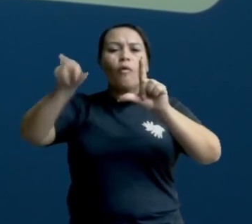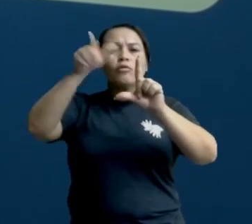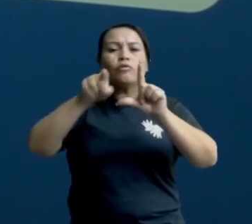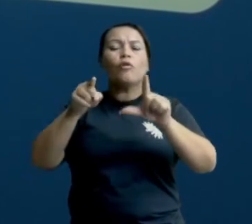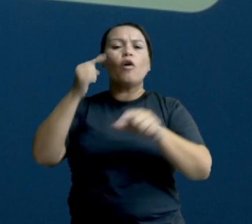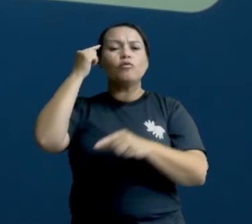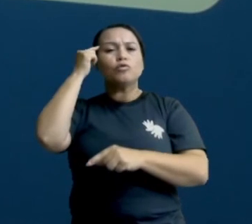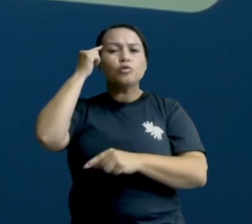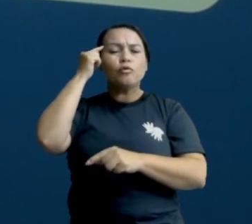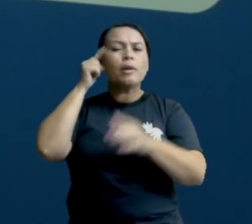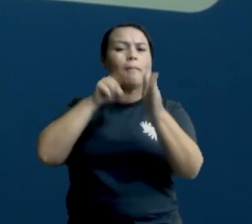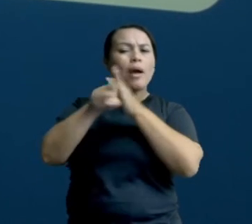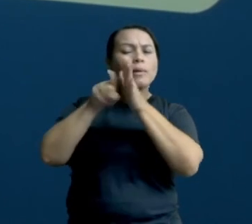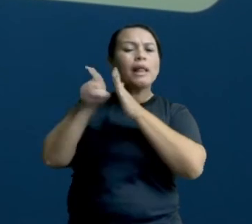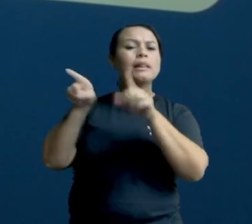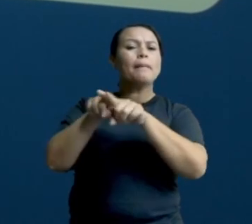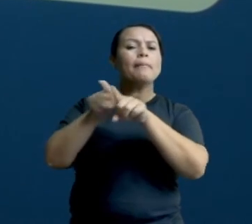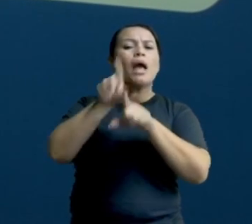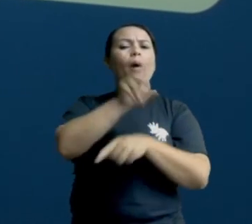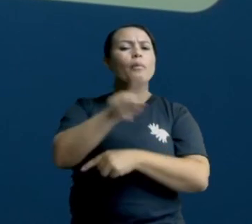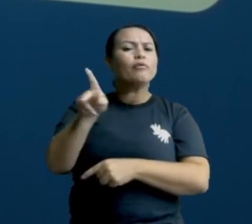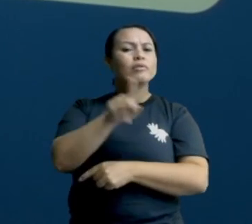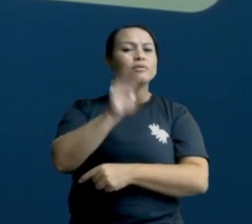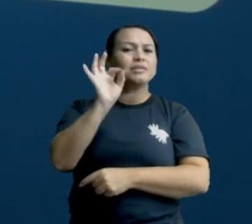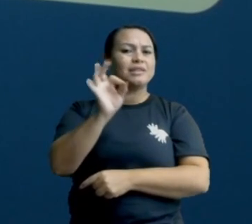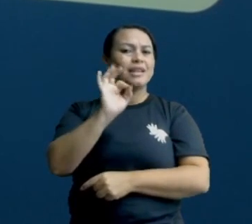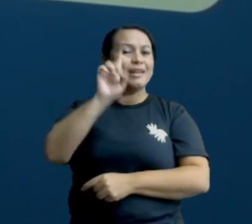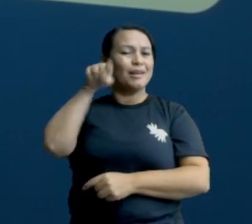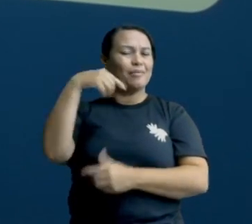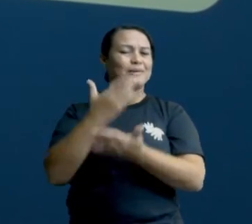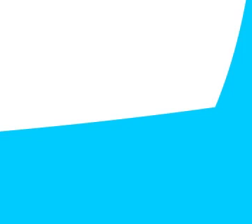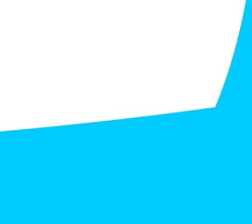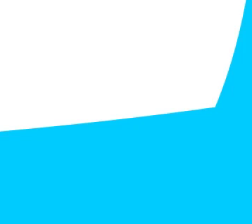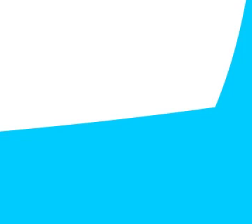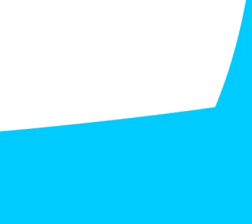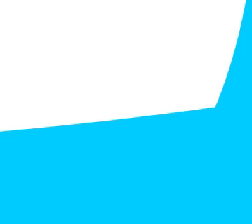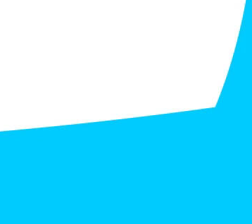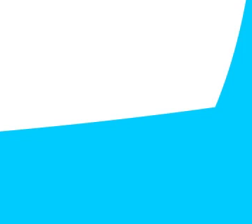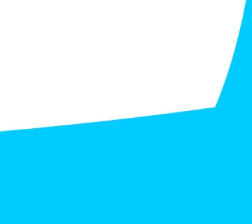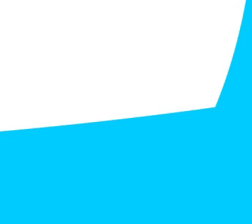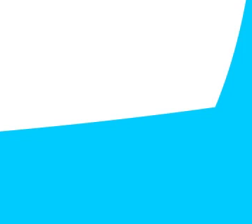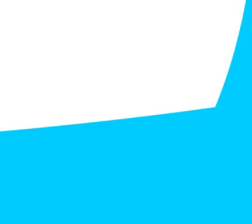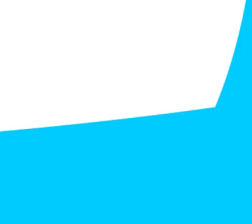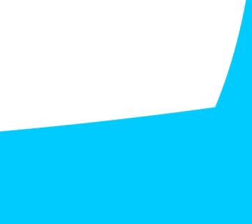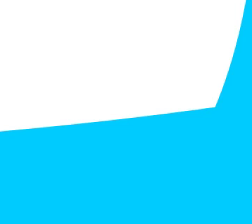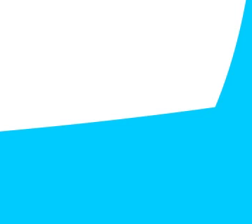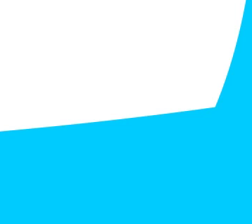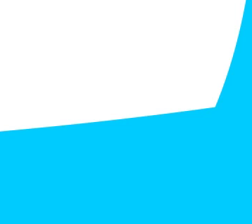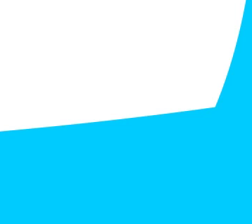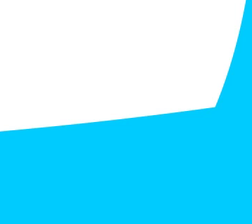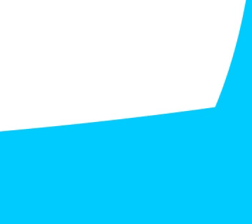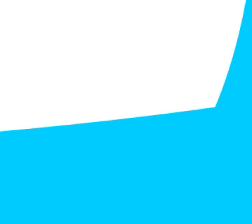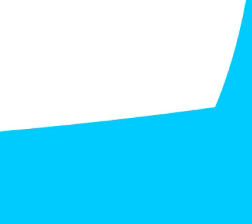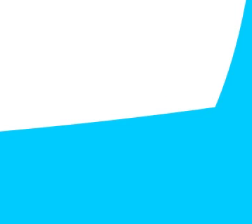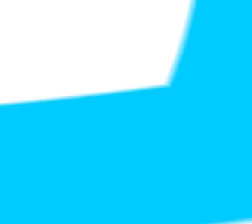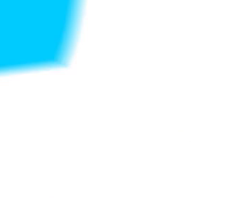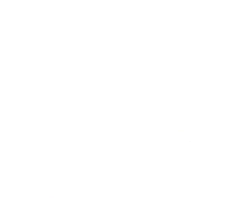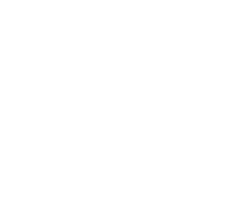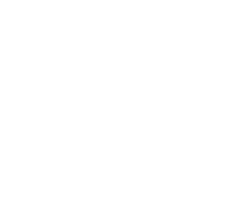suas dúvidas, pergunte ao seu professor. Até a próxima aula!